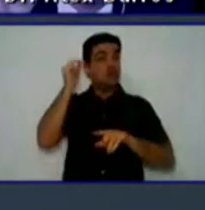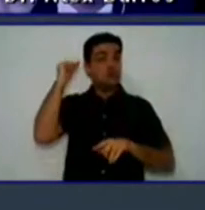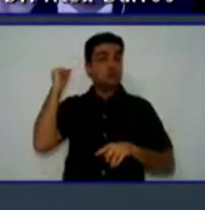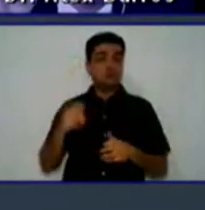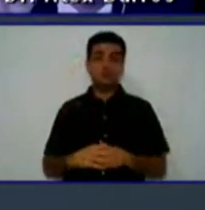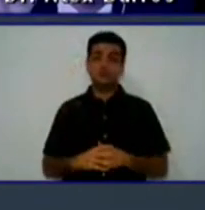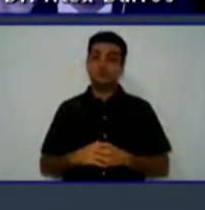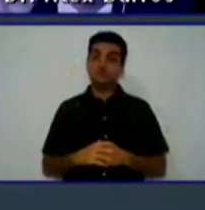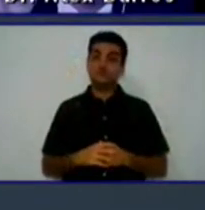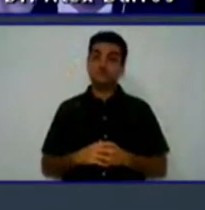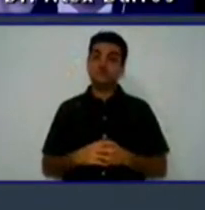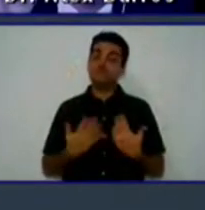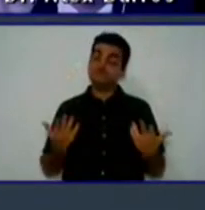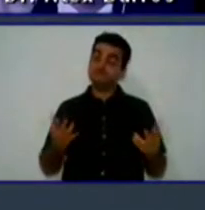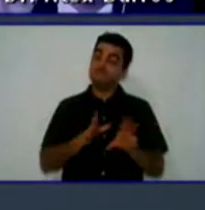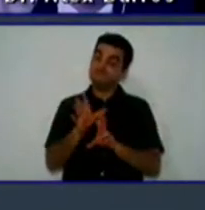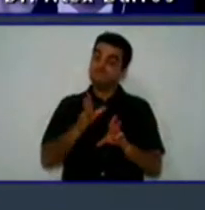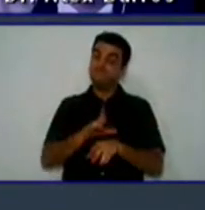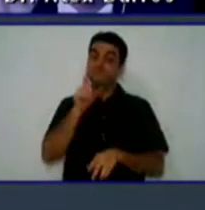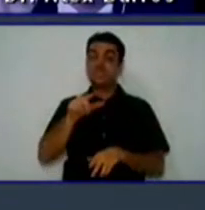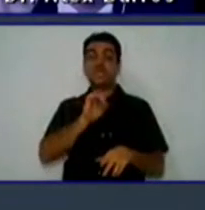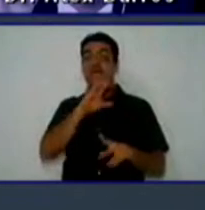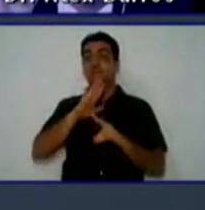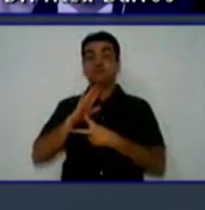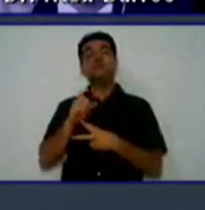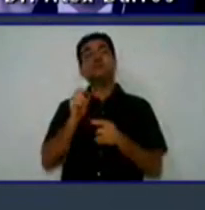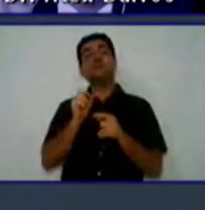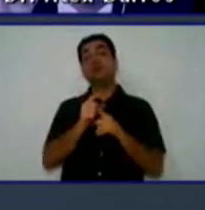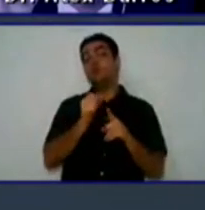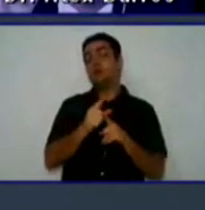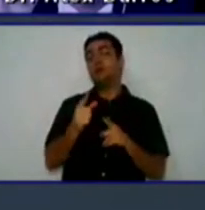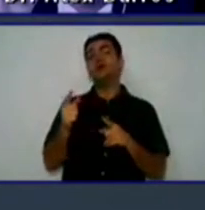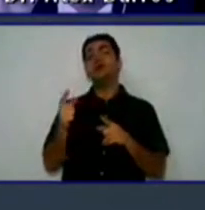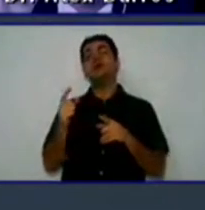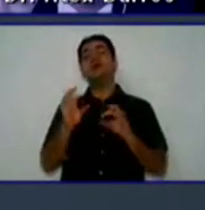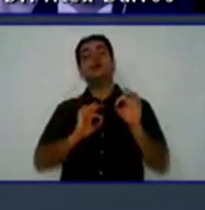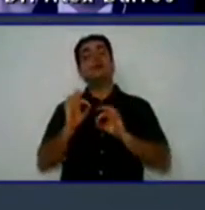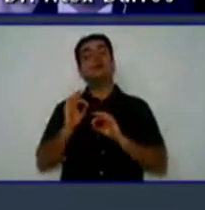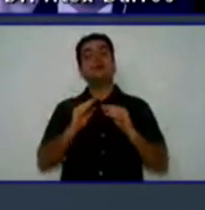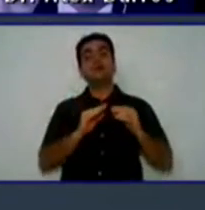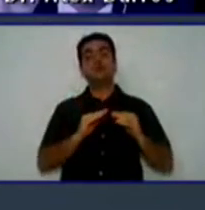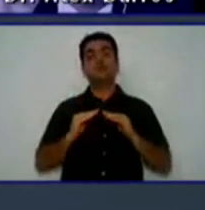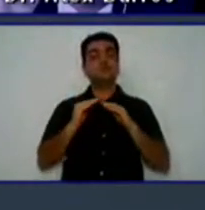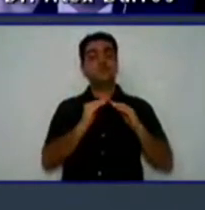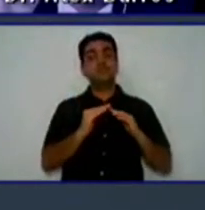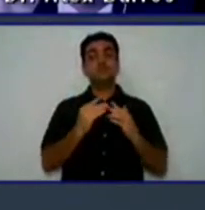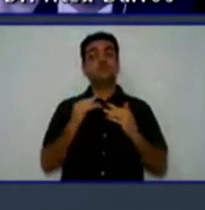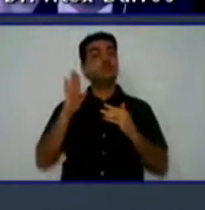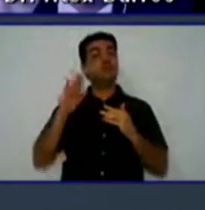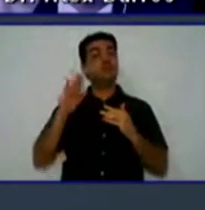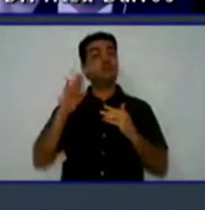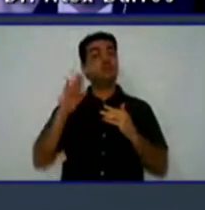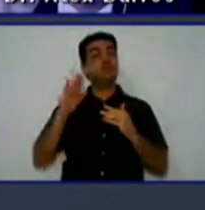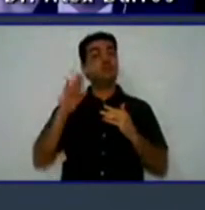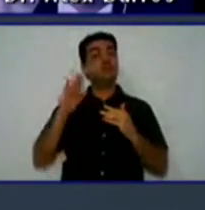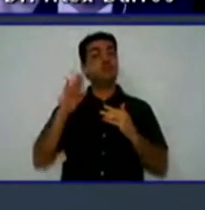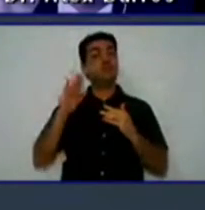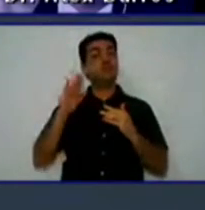cautela recomendava que os partidos alugassem, fizessem comodatos, algo assim, por assim dizer.